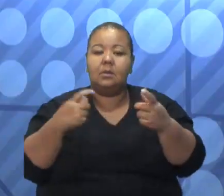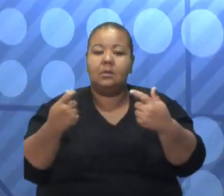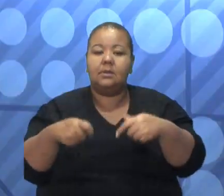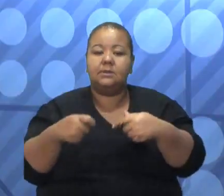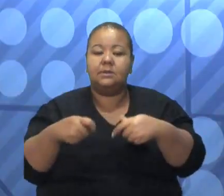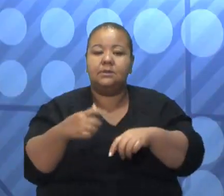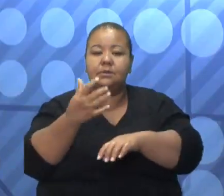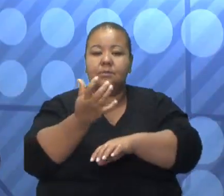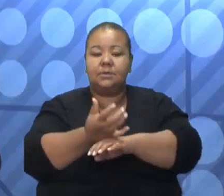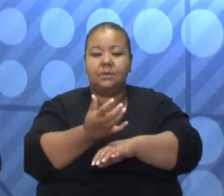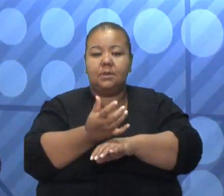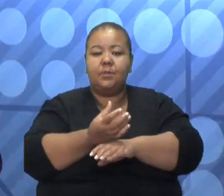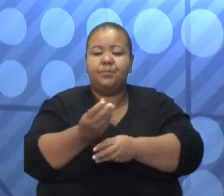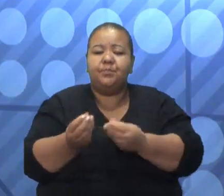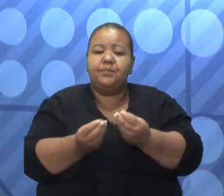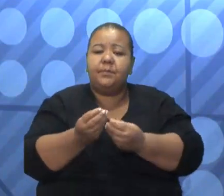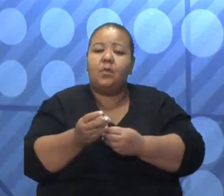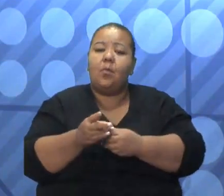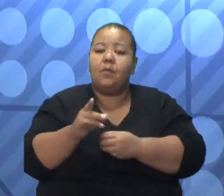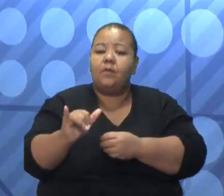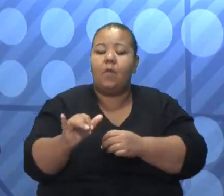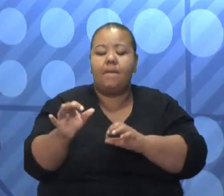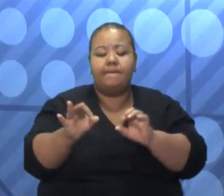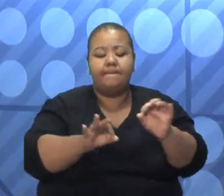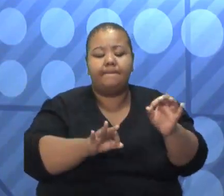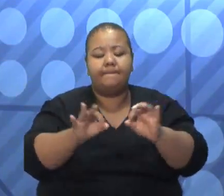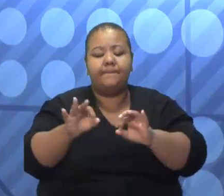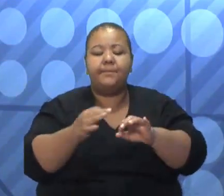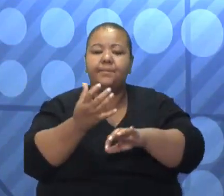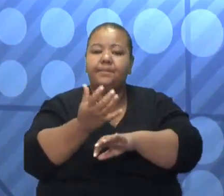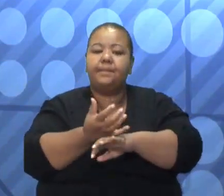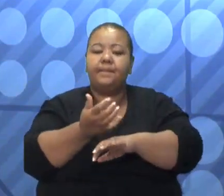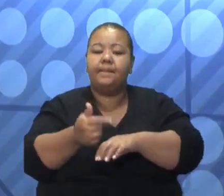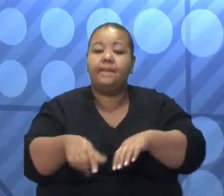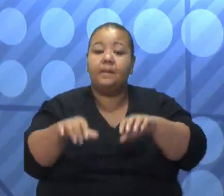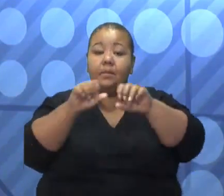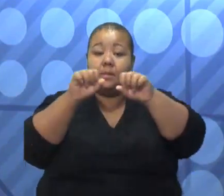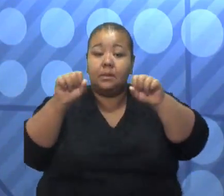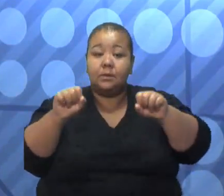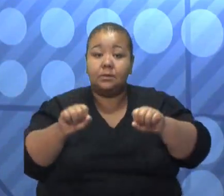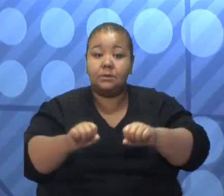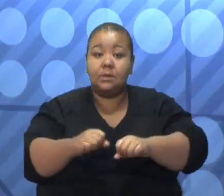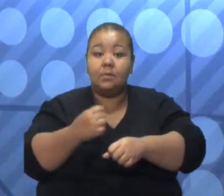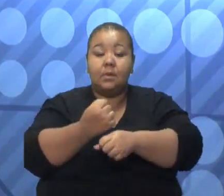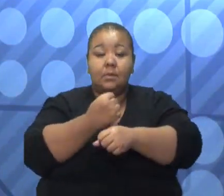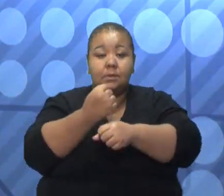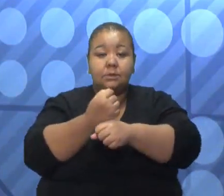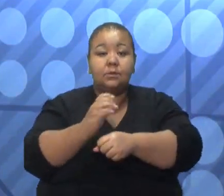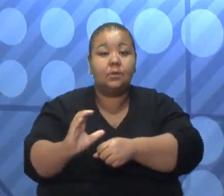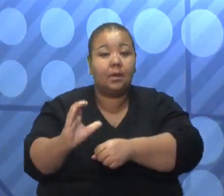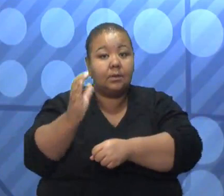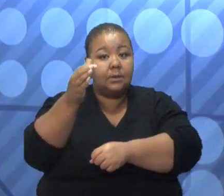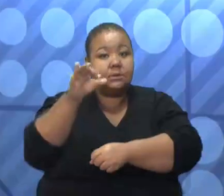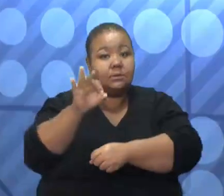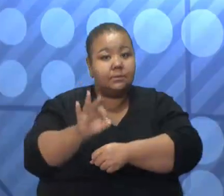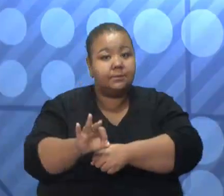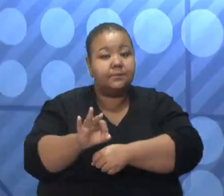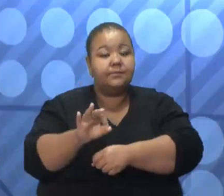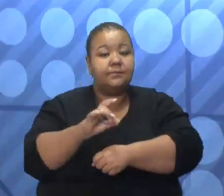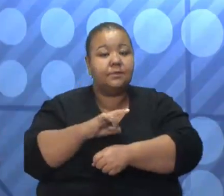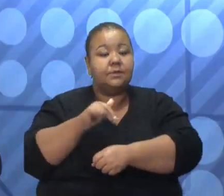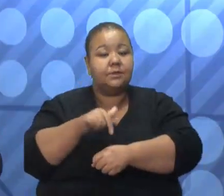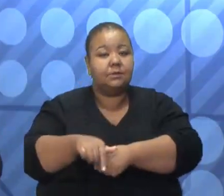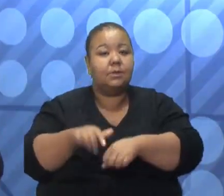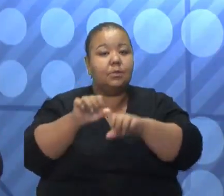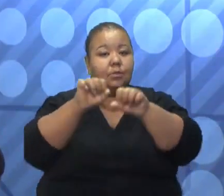de materiais. Como é que eu vou planejar o material para que o meu sistema produtivo aconteça da maneira adequada? E para isso a gente tem